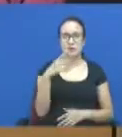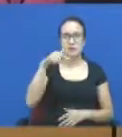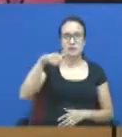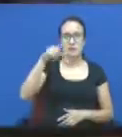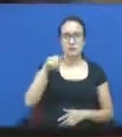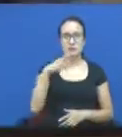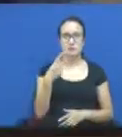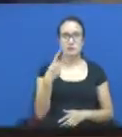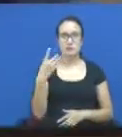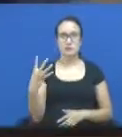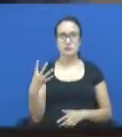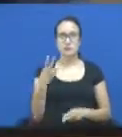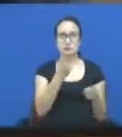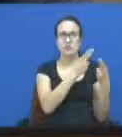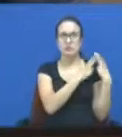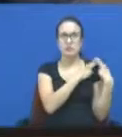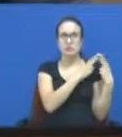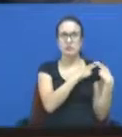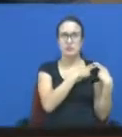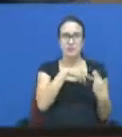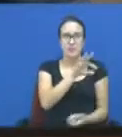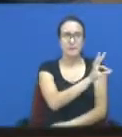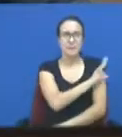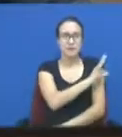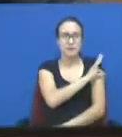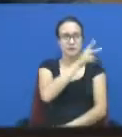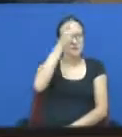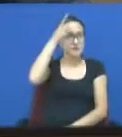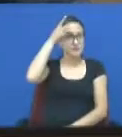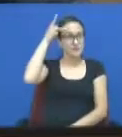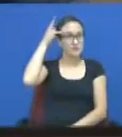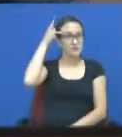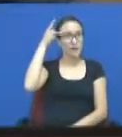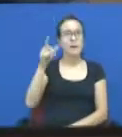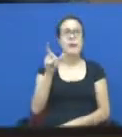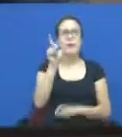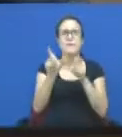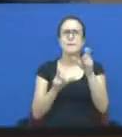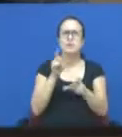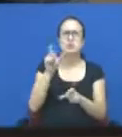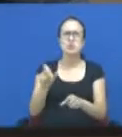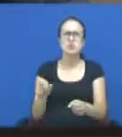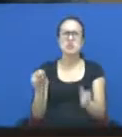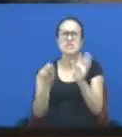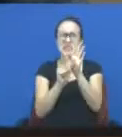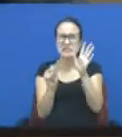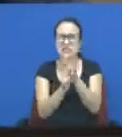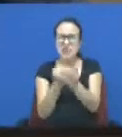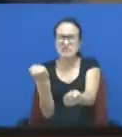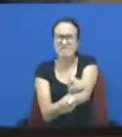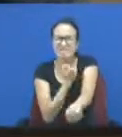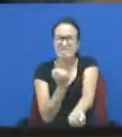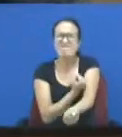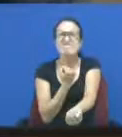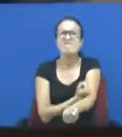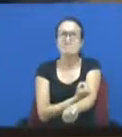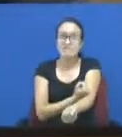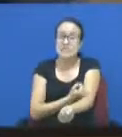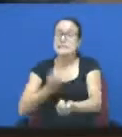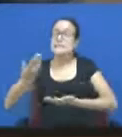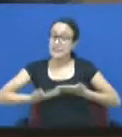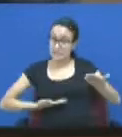prefeito municipal, que dispõe sobre a regulamentação dos serviços de atenção para usuários de substâncias psicoativas e da